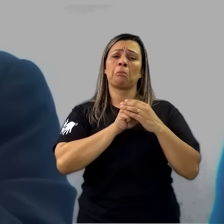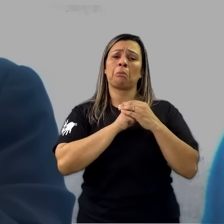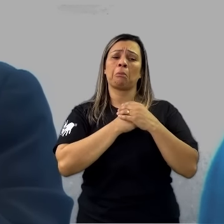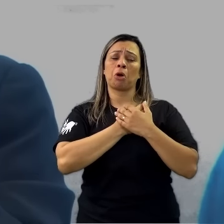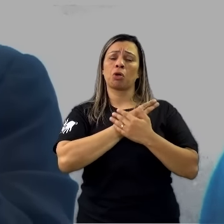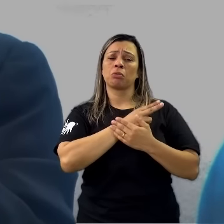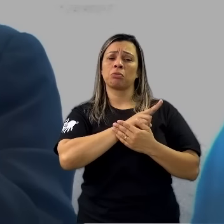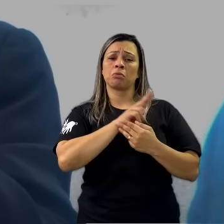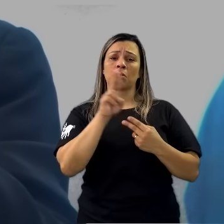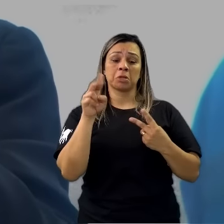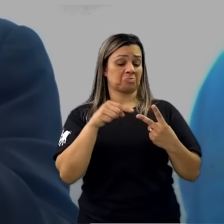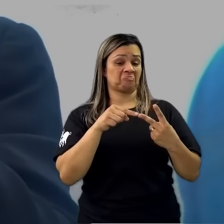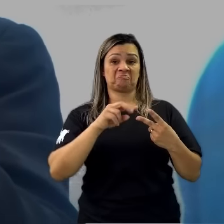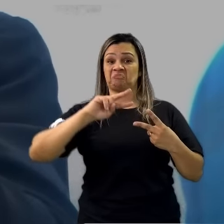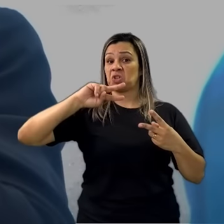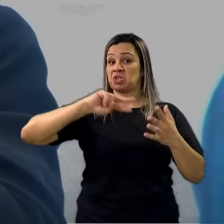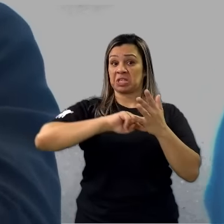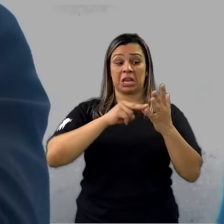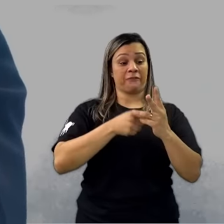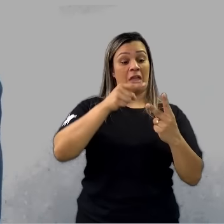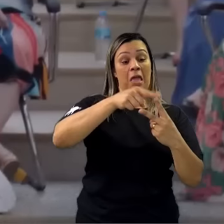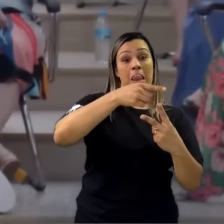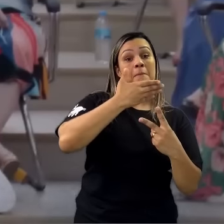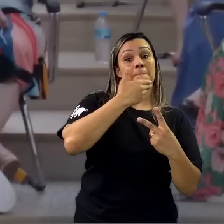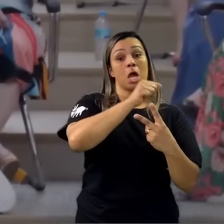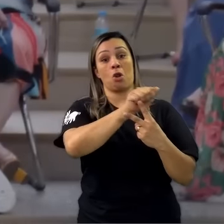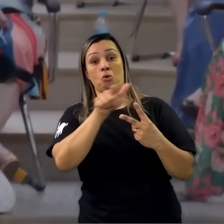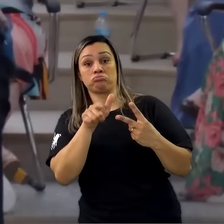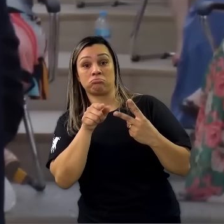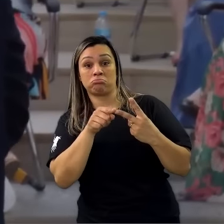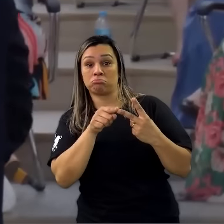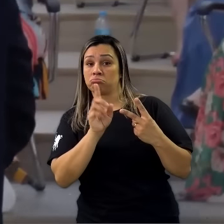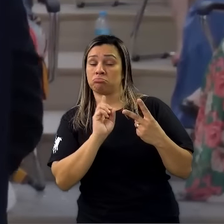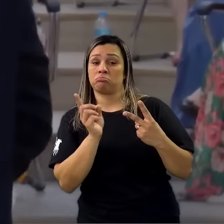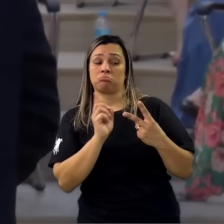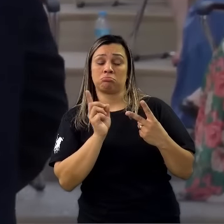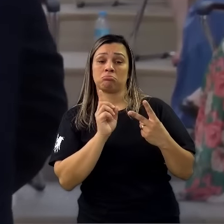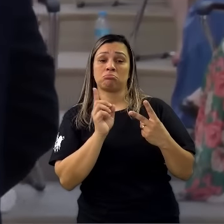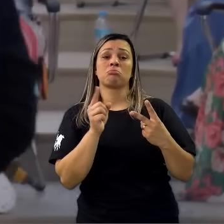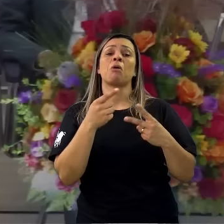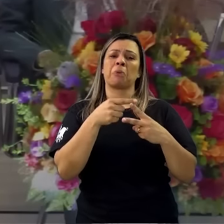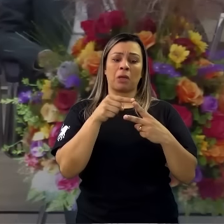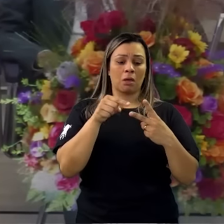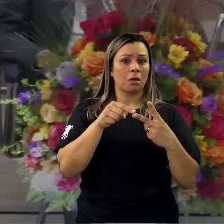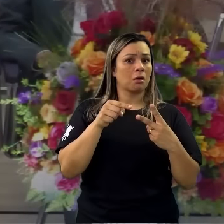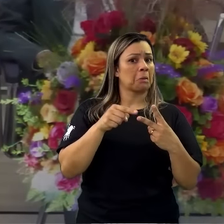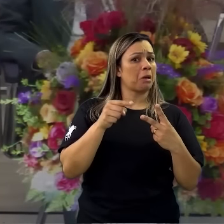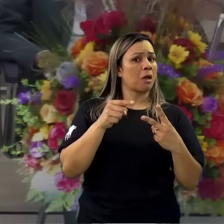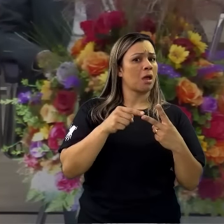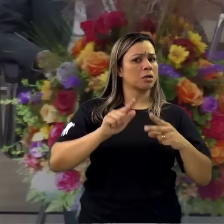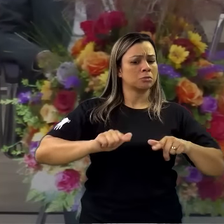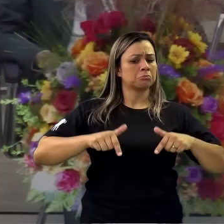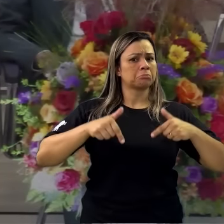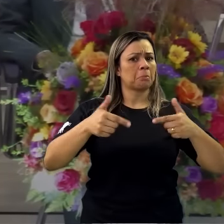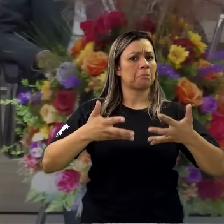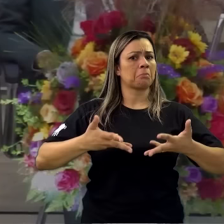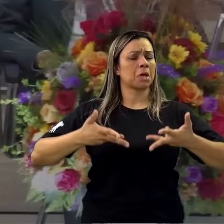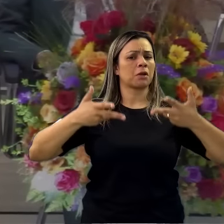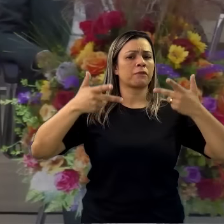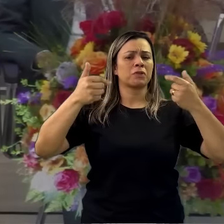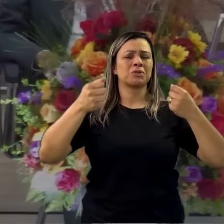não quer dizer que o ministério de Paulo foi maior que o do Barnabé porque Barnabé teve um ministério tão glorioso quanto e Paulo só que